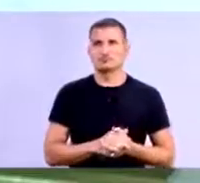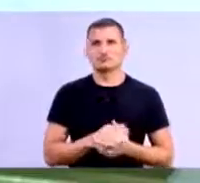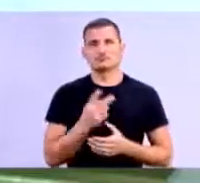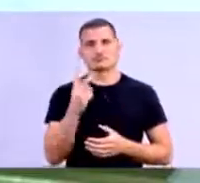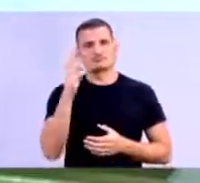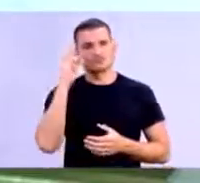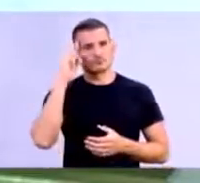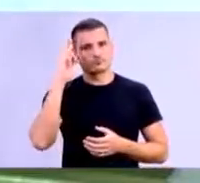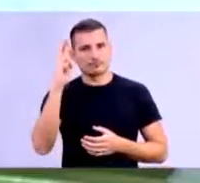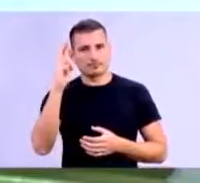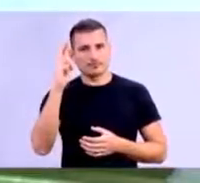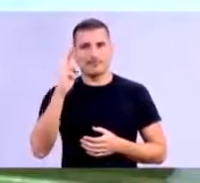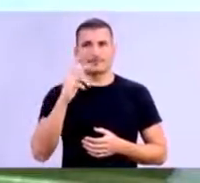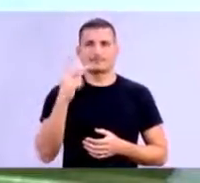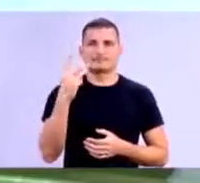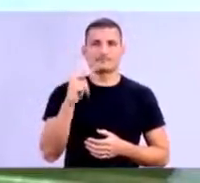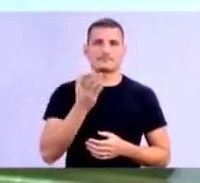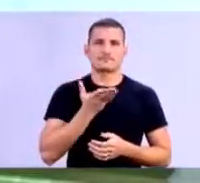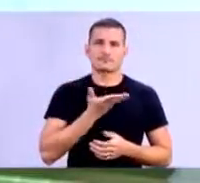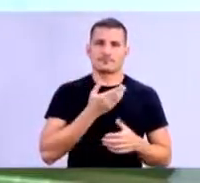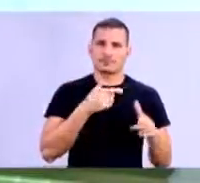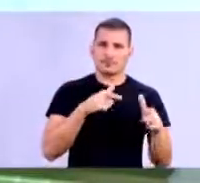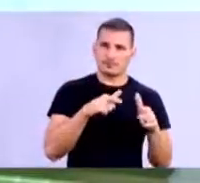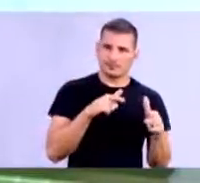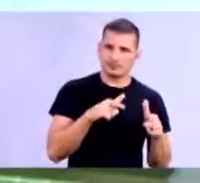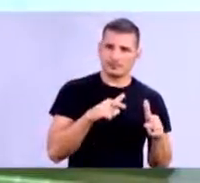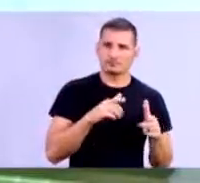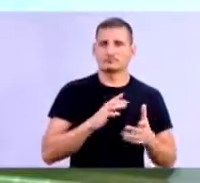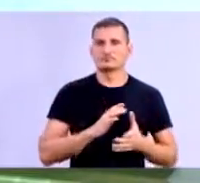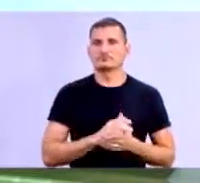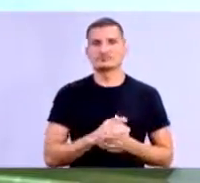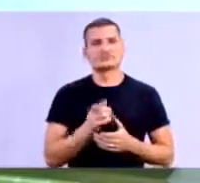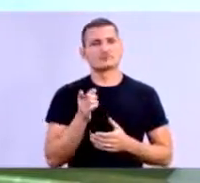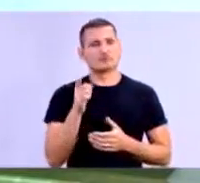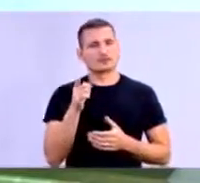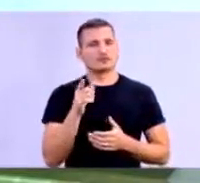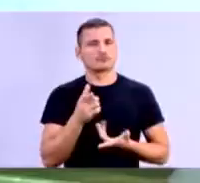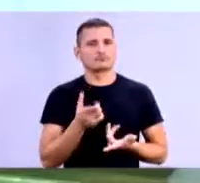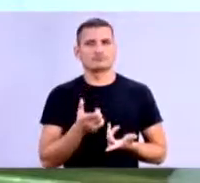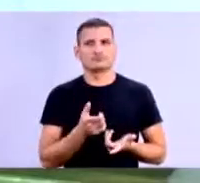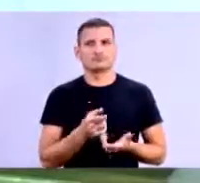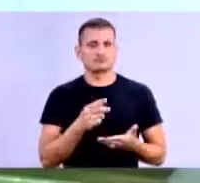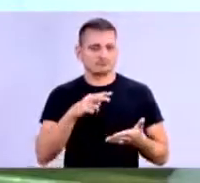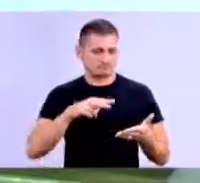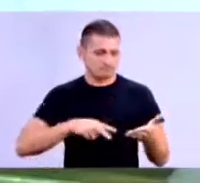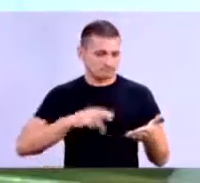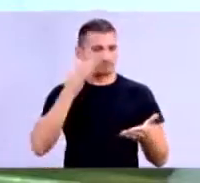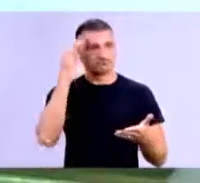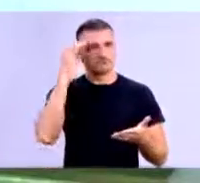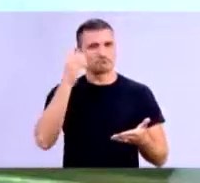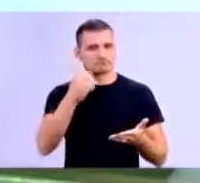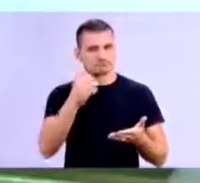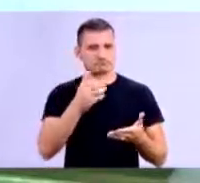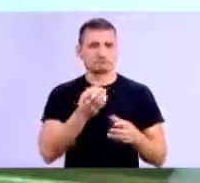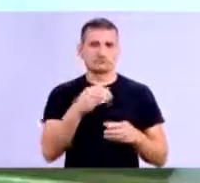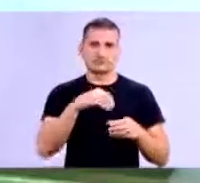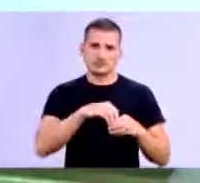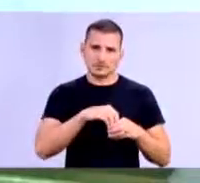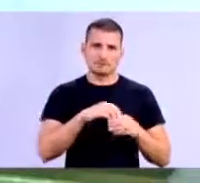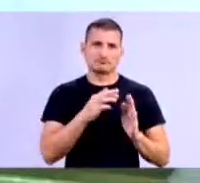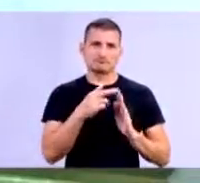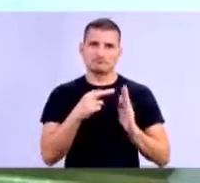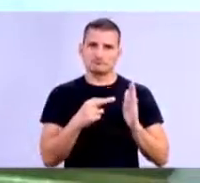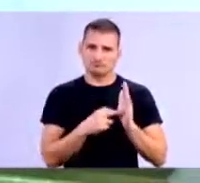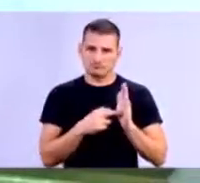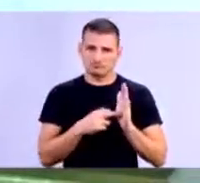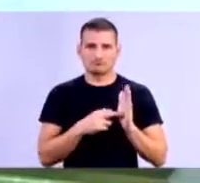seu chefe, para o seu colega de trabalho e ele esteja realmente compreensível e dentro do padrão, dentro da